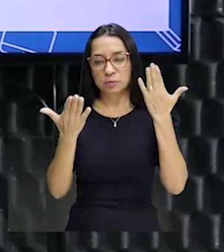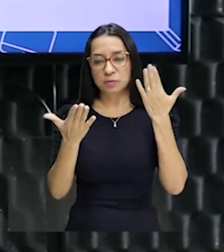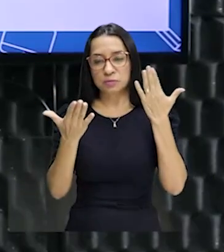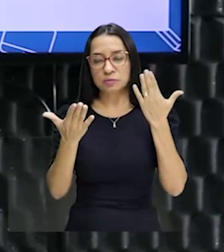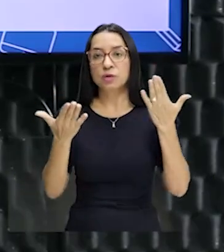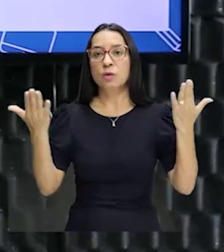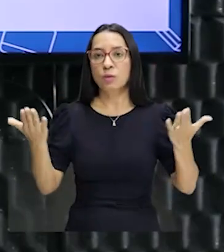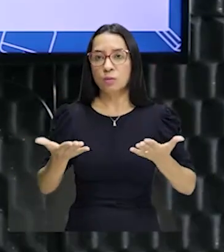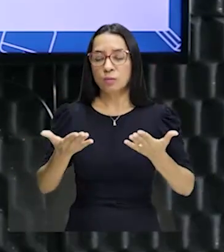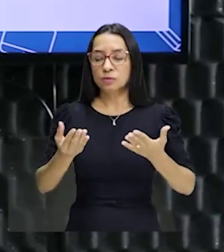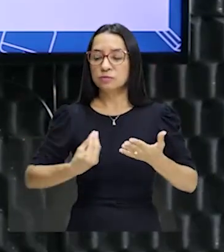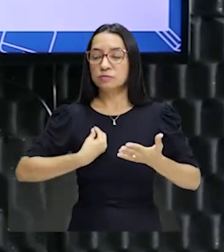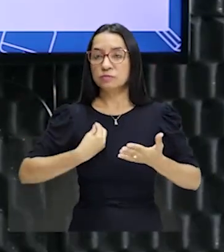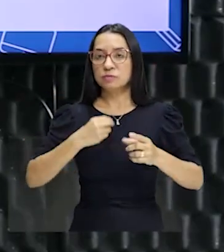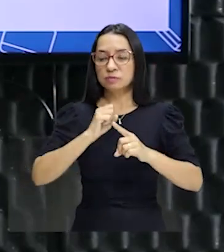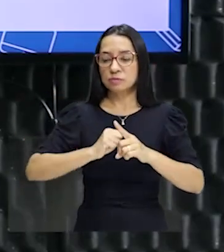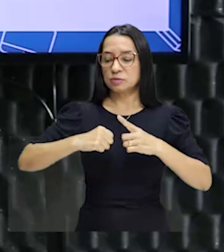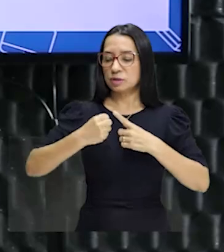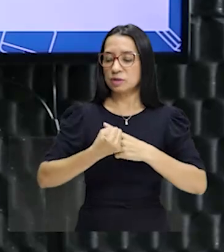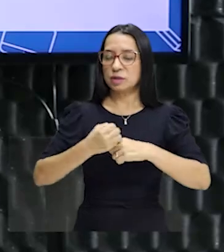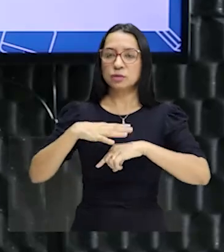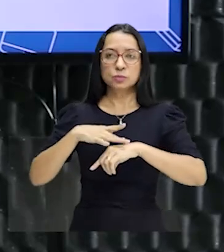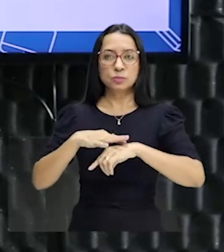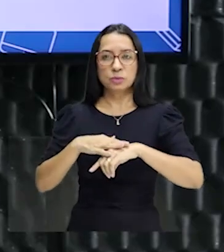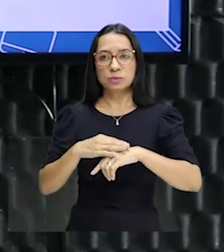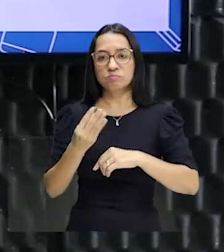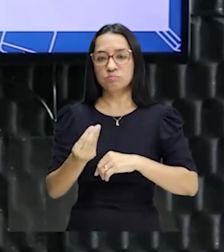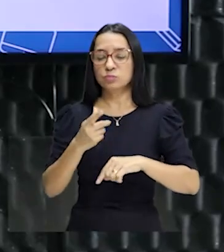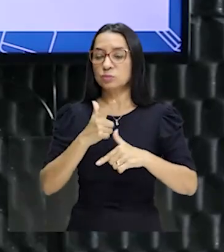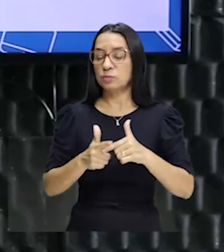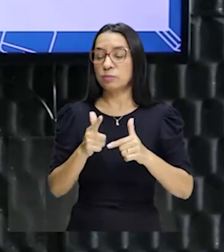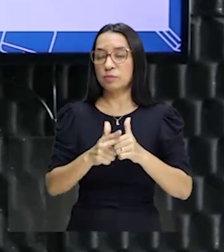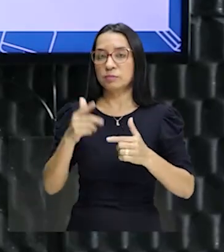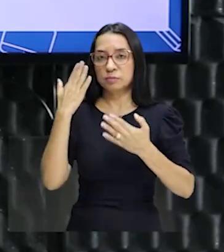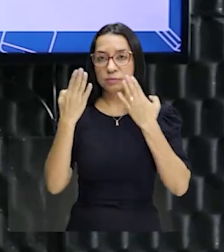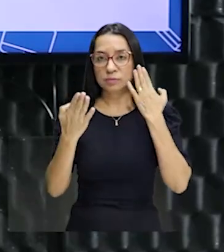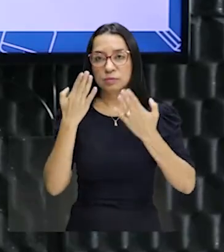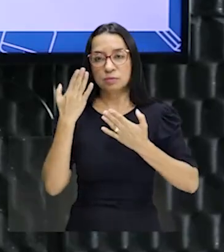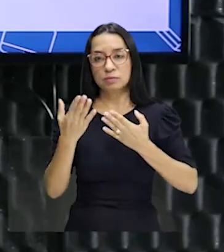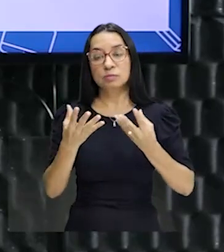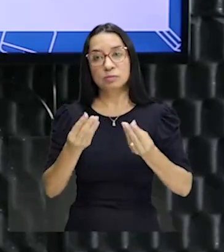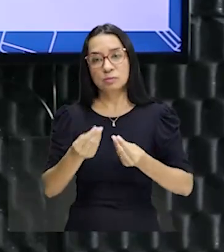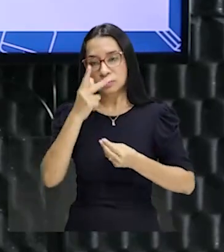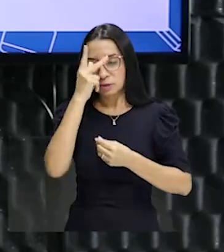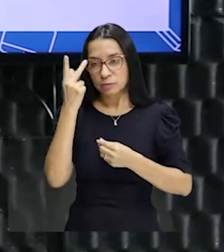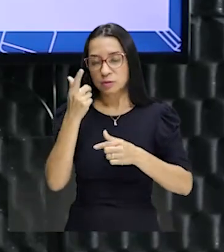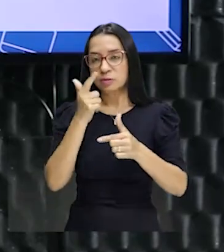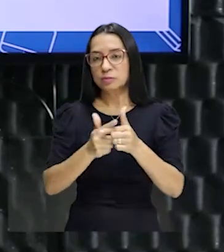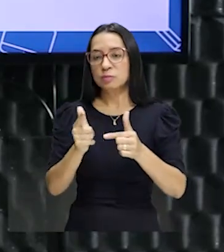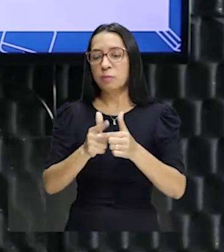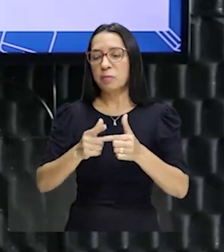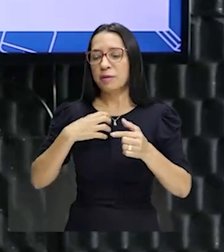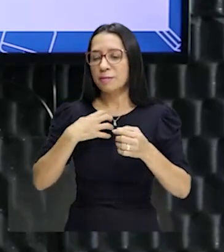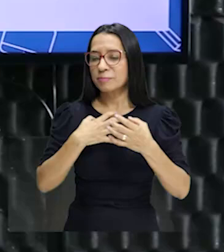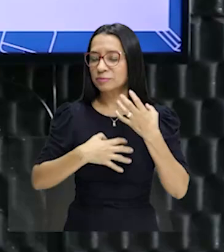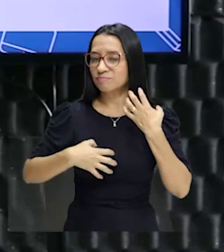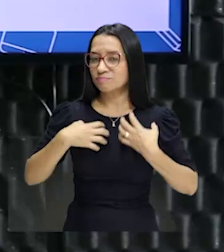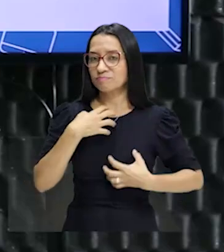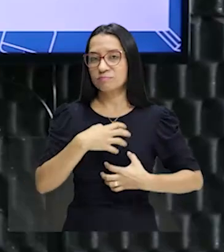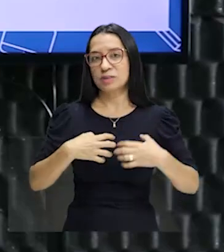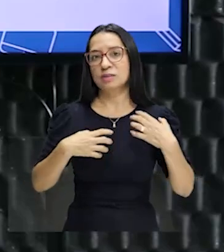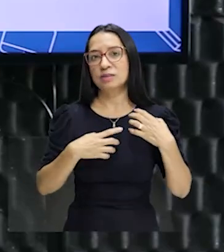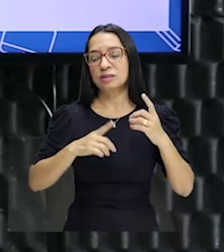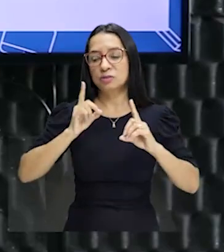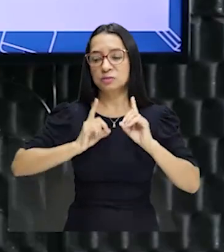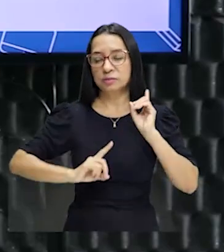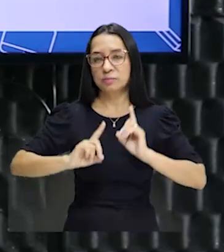hoje numa sociedade que é doente, muitos problemas psicológicos, muitas pessoas com problema de ansiedade,